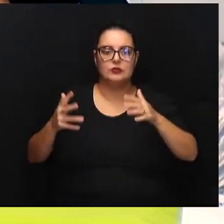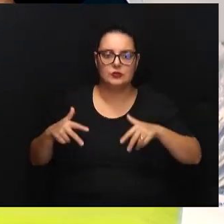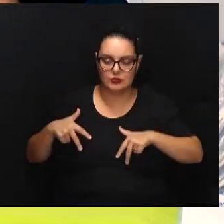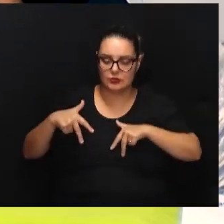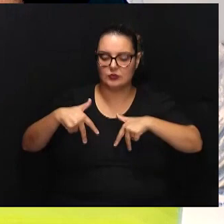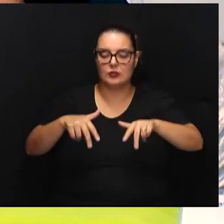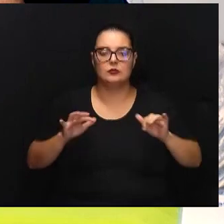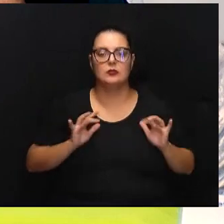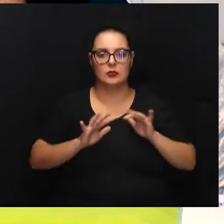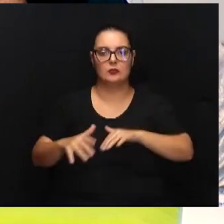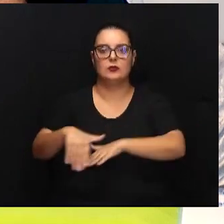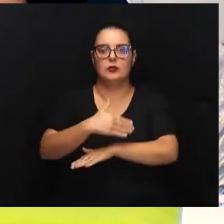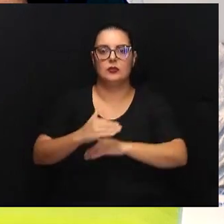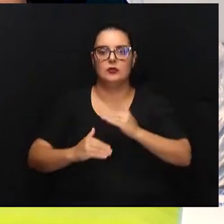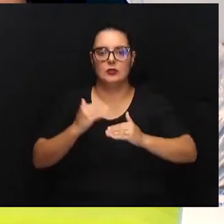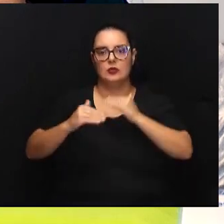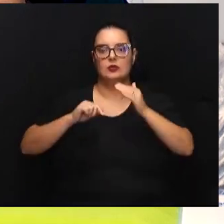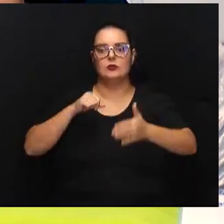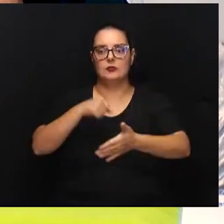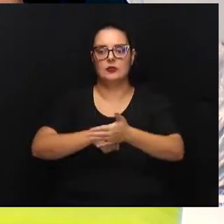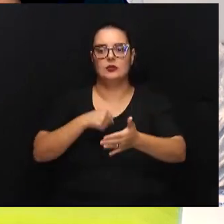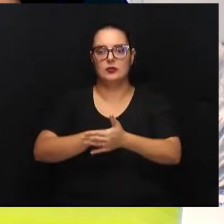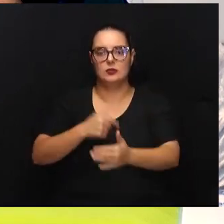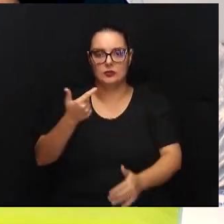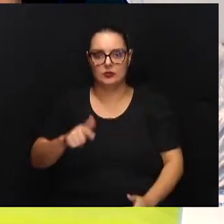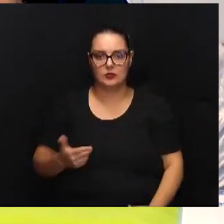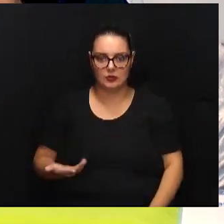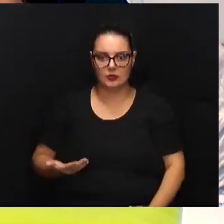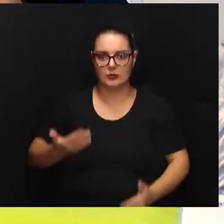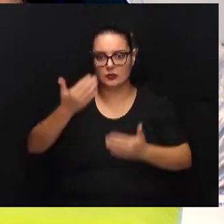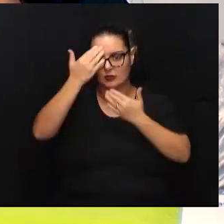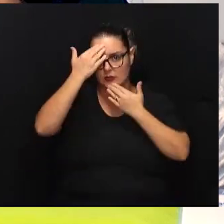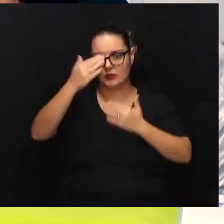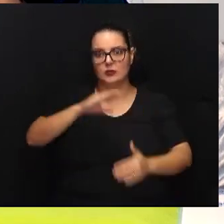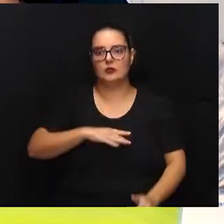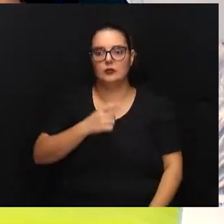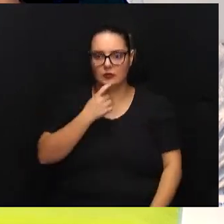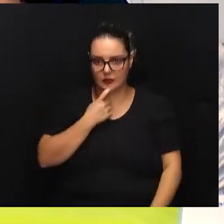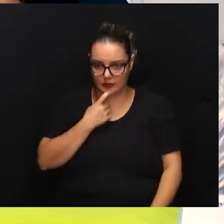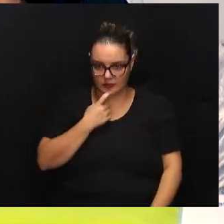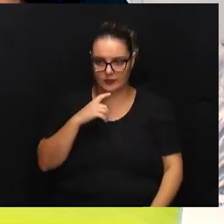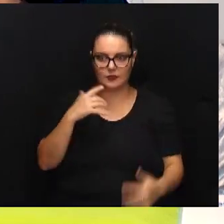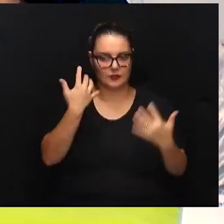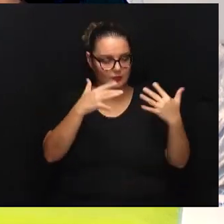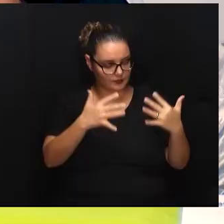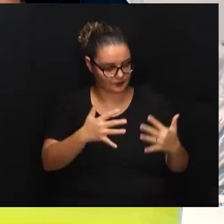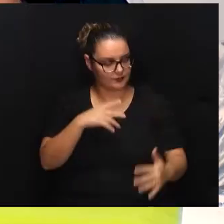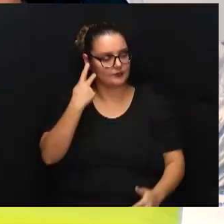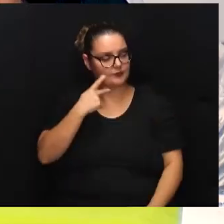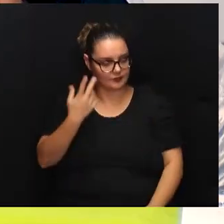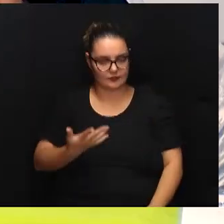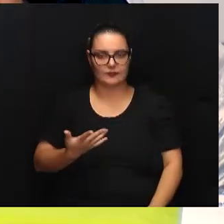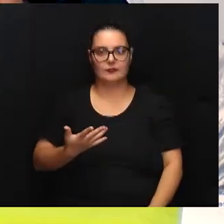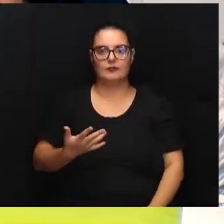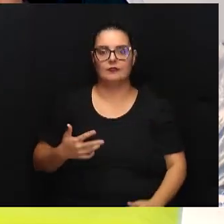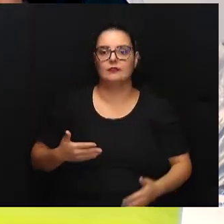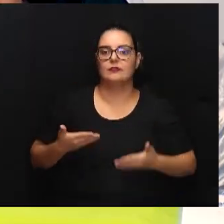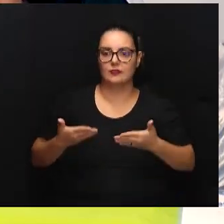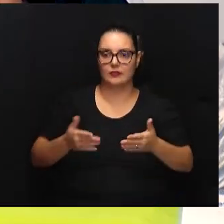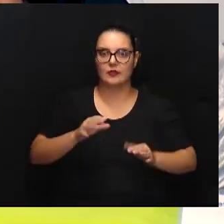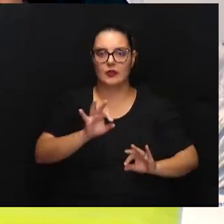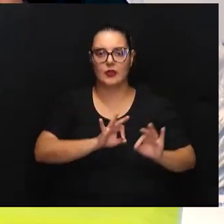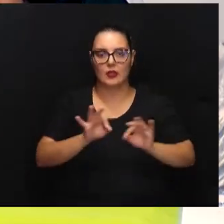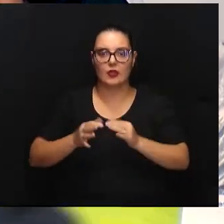uma vez. Obrigado, Campinas. Parabéns pelas vereadoras por terem colocado esse projeto. Acho que ele é fundamental para a